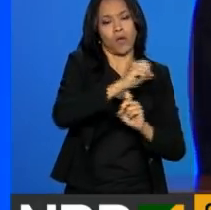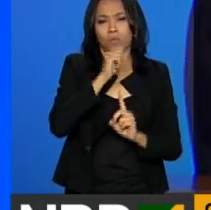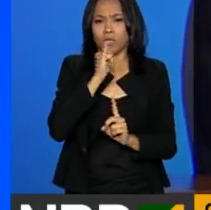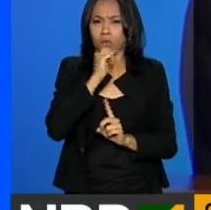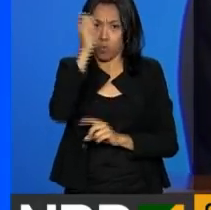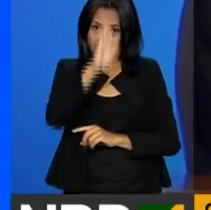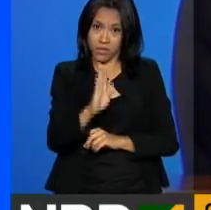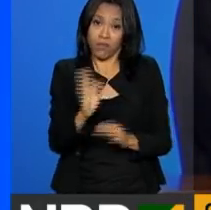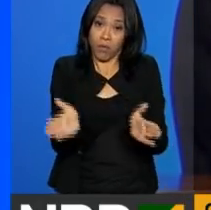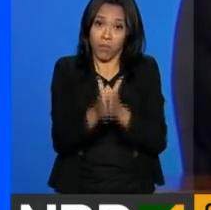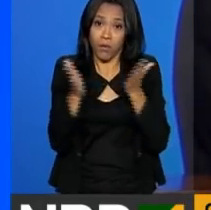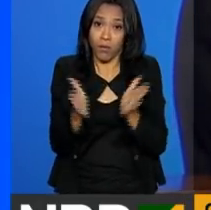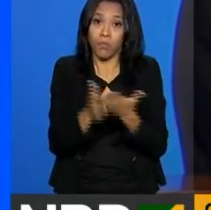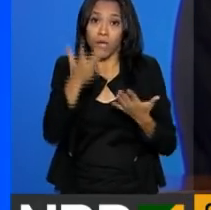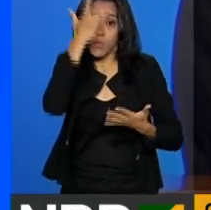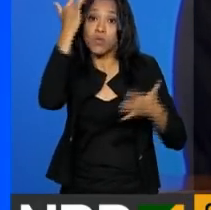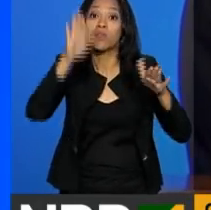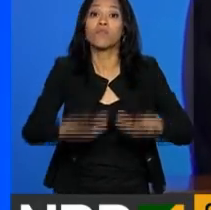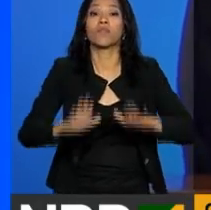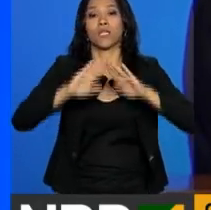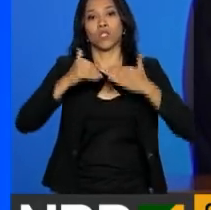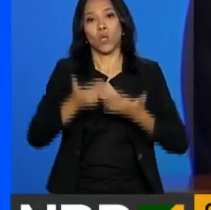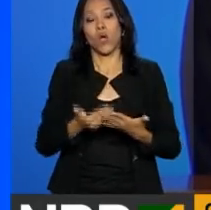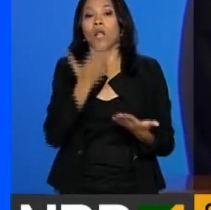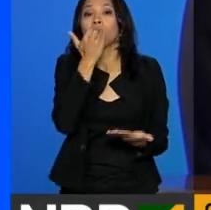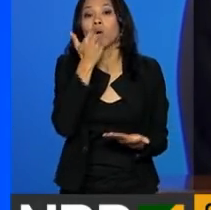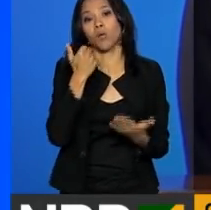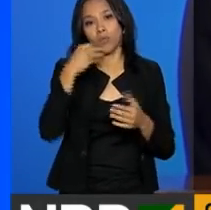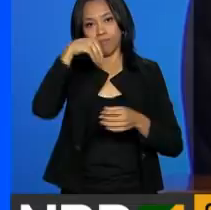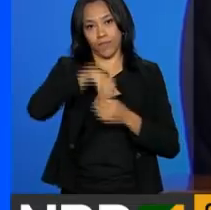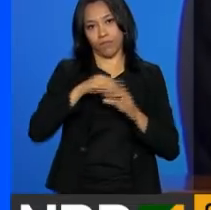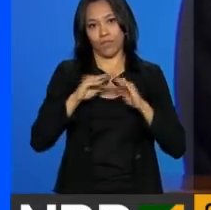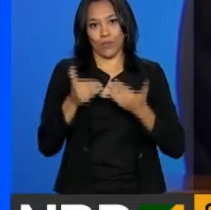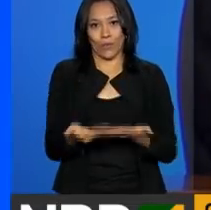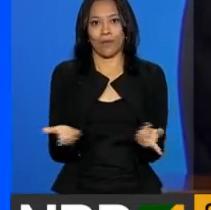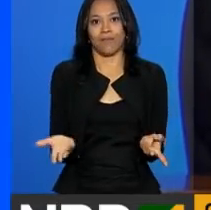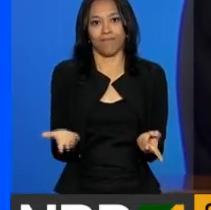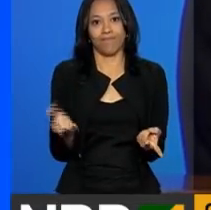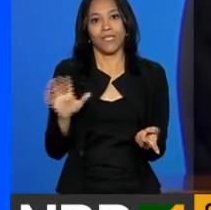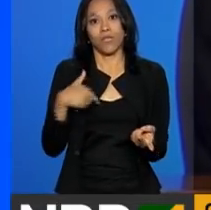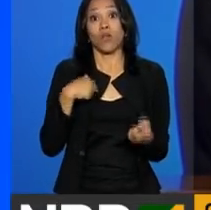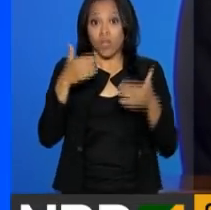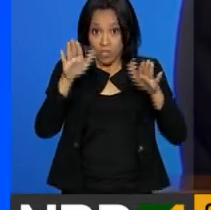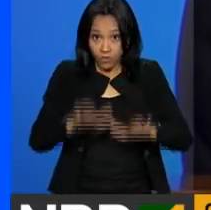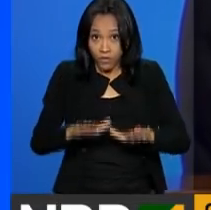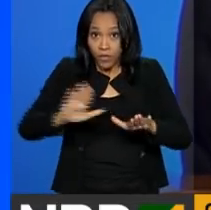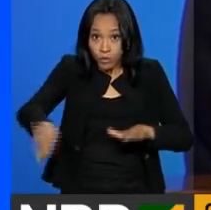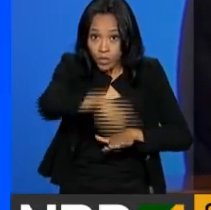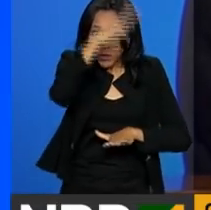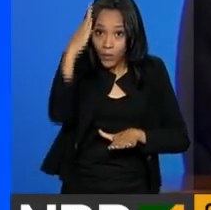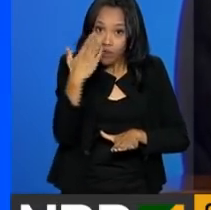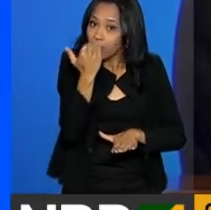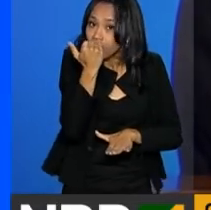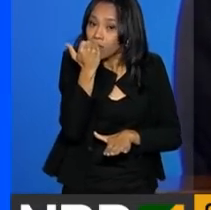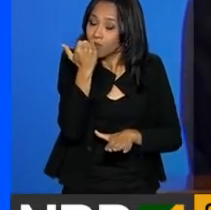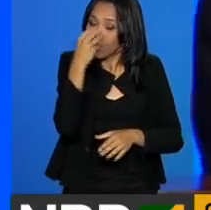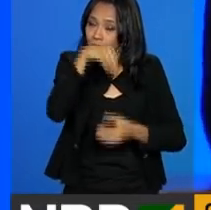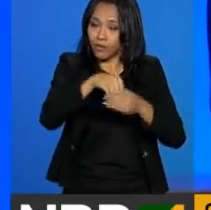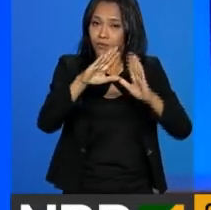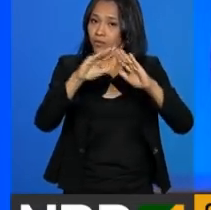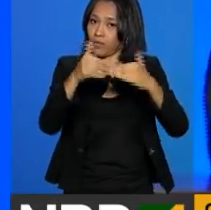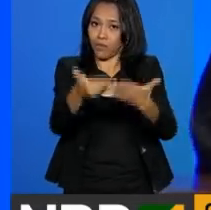a pessoa que está na escola muitas se alimenta na escola então quando fica o tempo a idéia o dia todo mas se alimentar